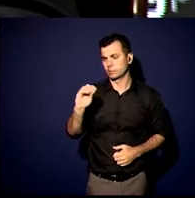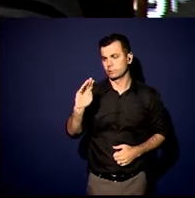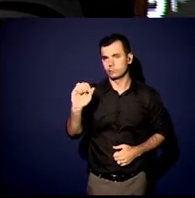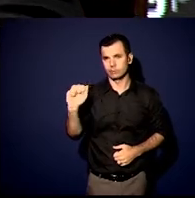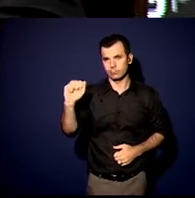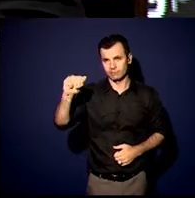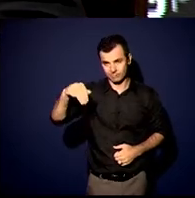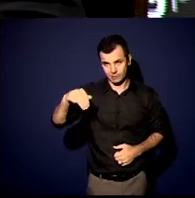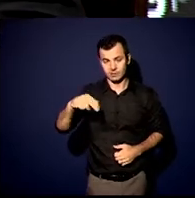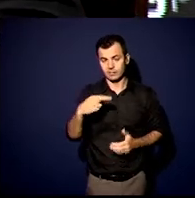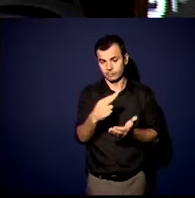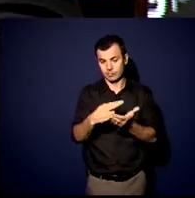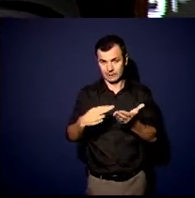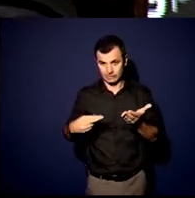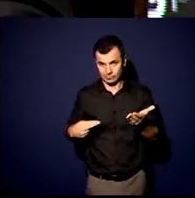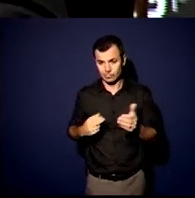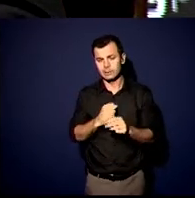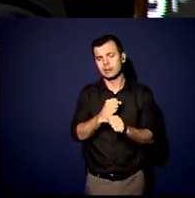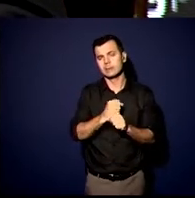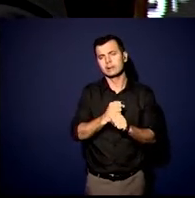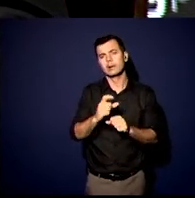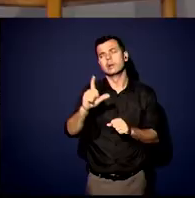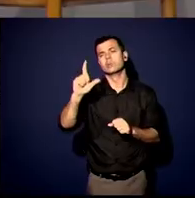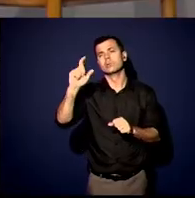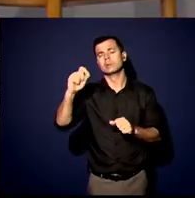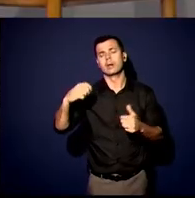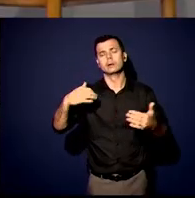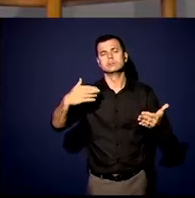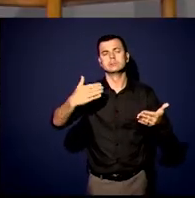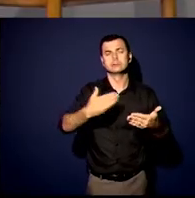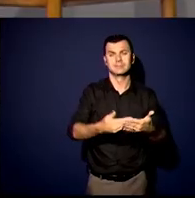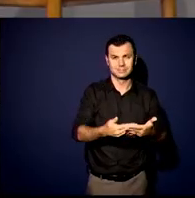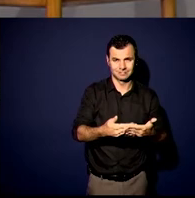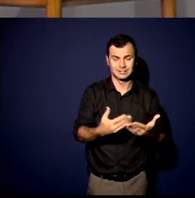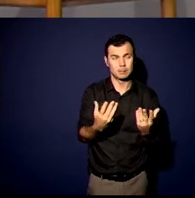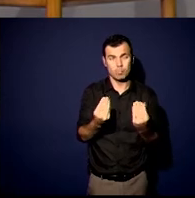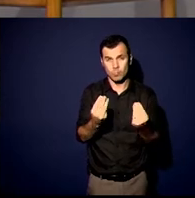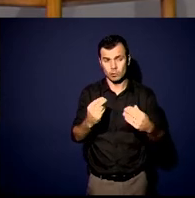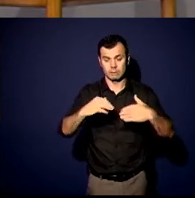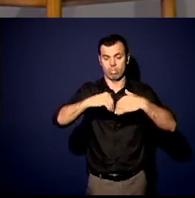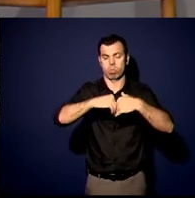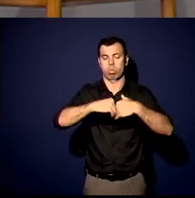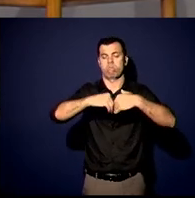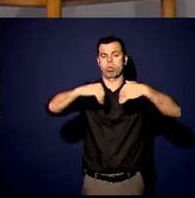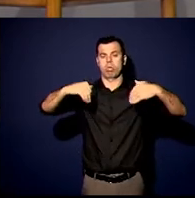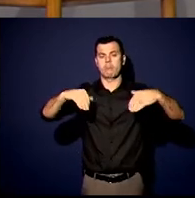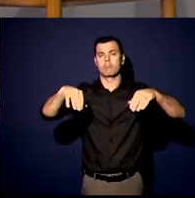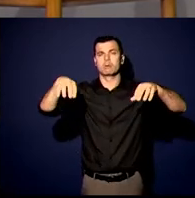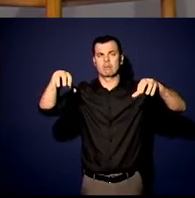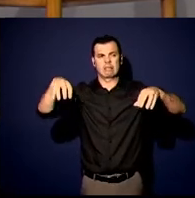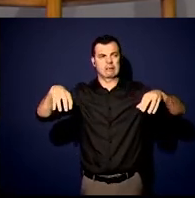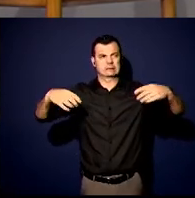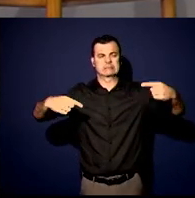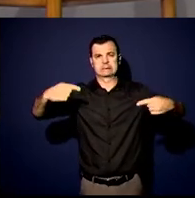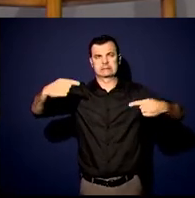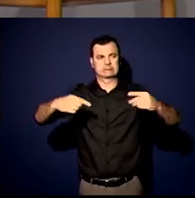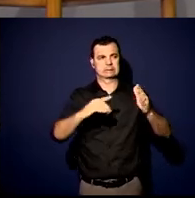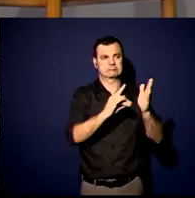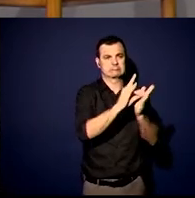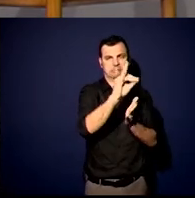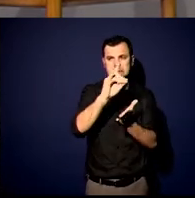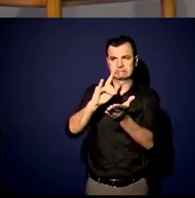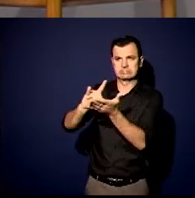anos dessa década de conflito de ultra polarização precisamos de um ambiente um pouco mais mais tranquilo